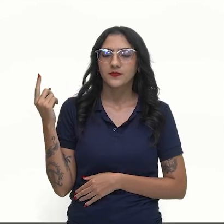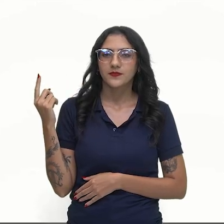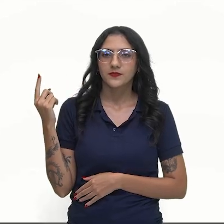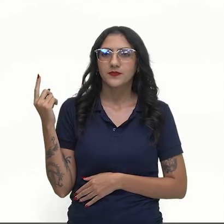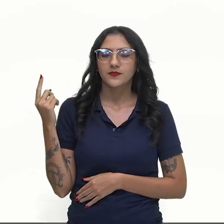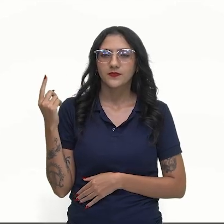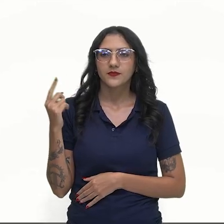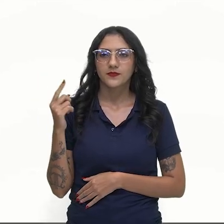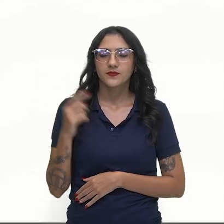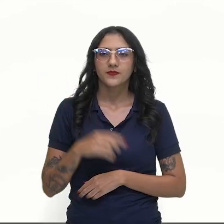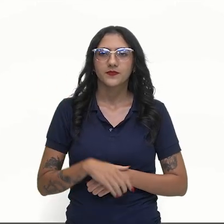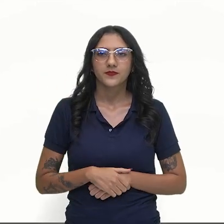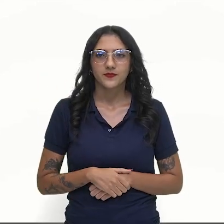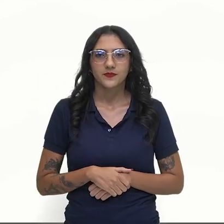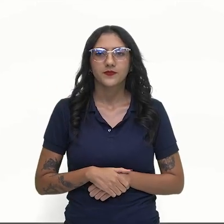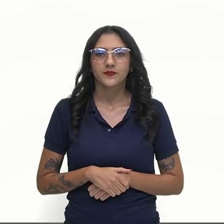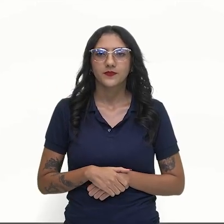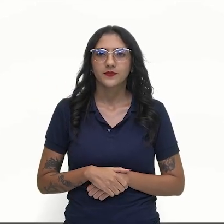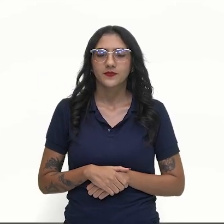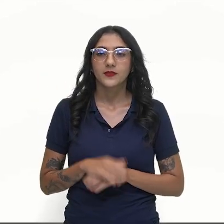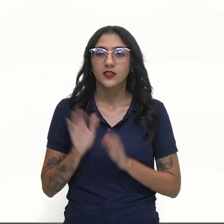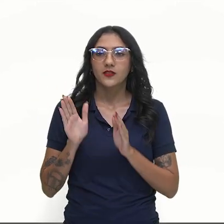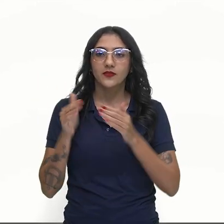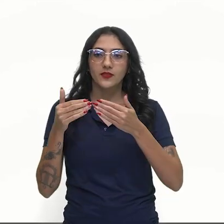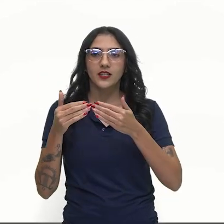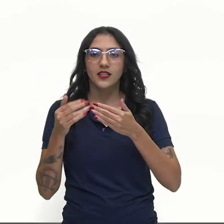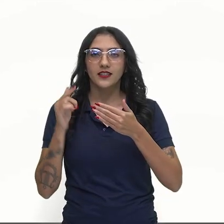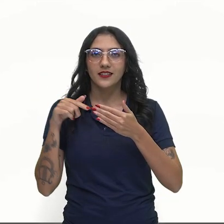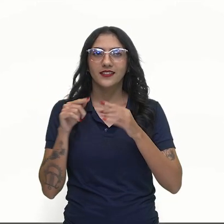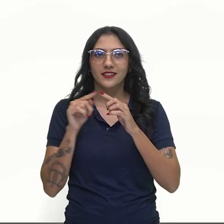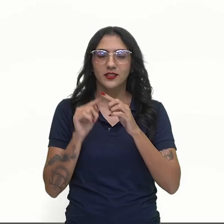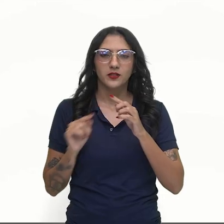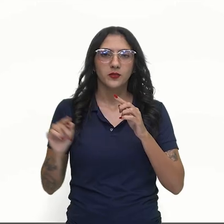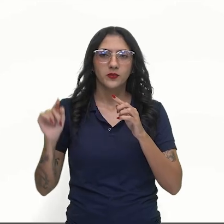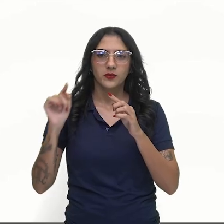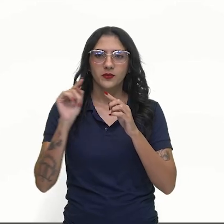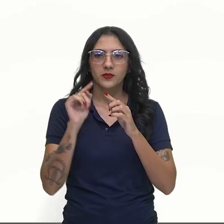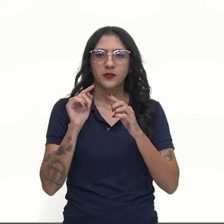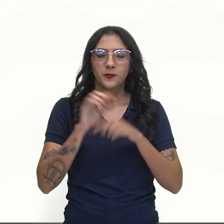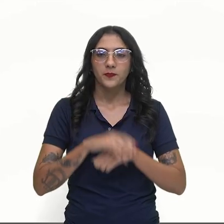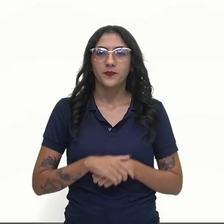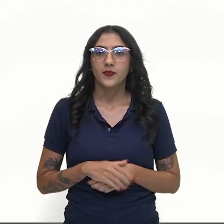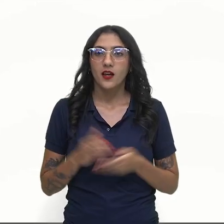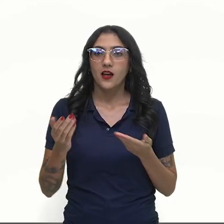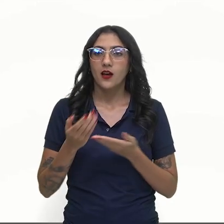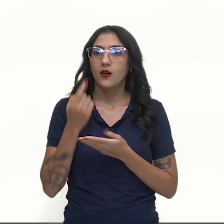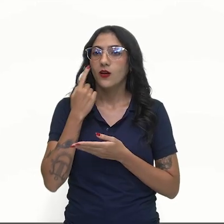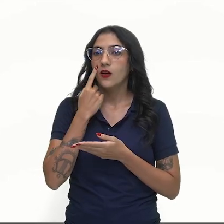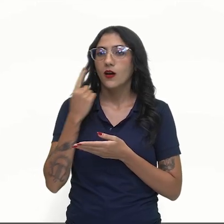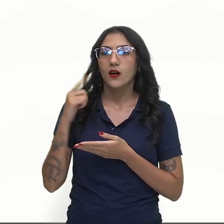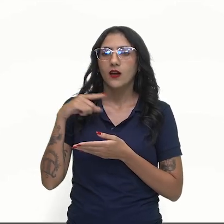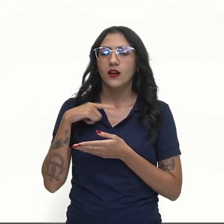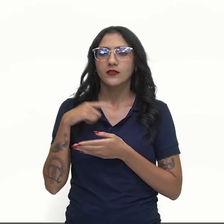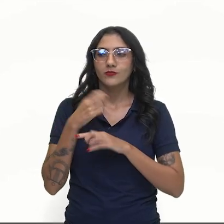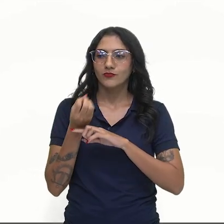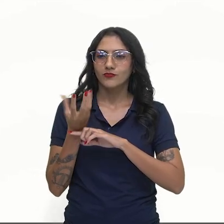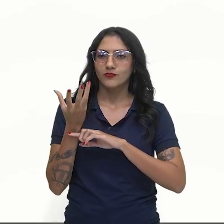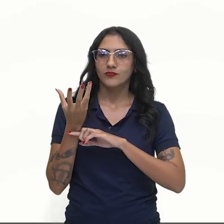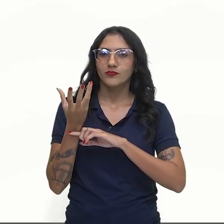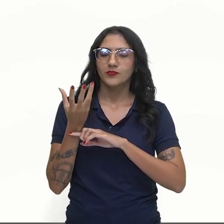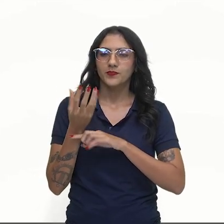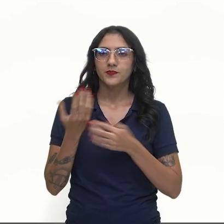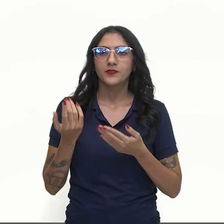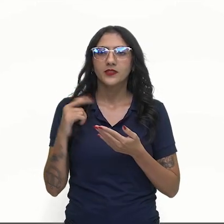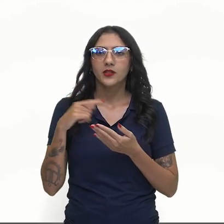tem que fecha o circuito, ou seja, agora a lâmpada acende. Logo,